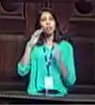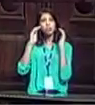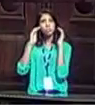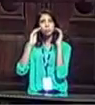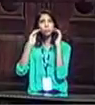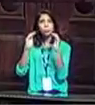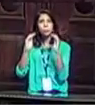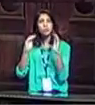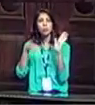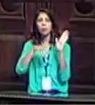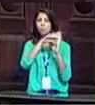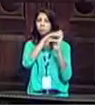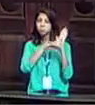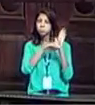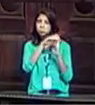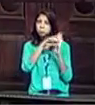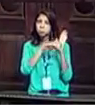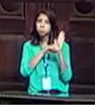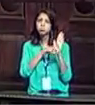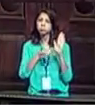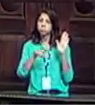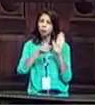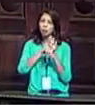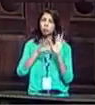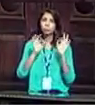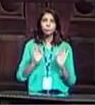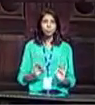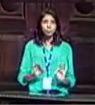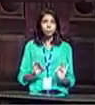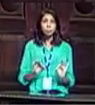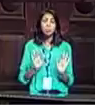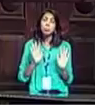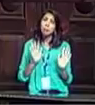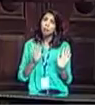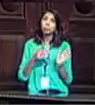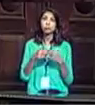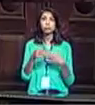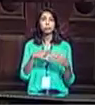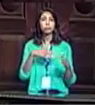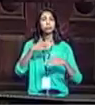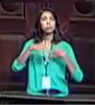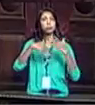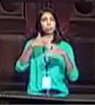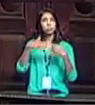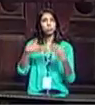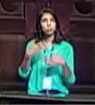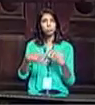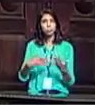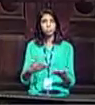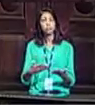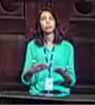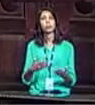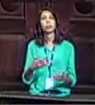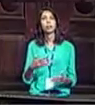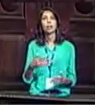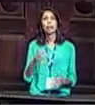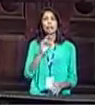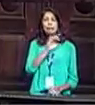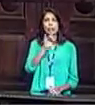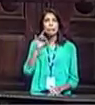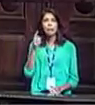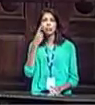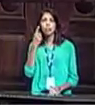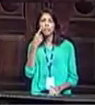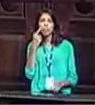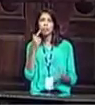respeito à Constituição e ao regimento. De qualquer maneira, ao longo do dia, a cada matéria